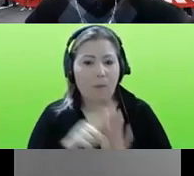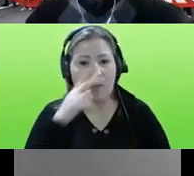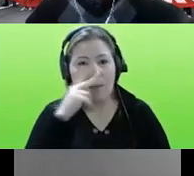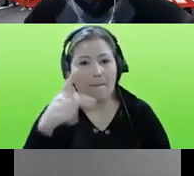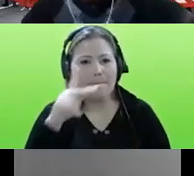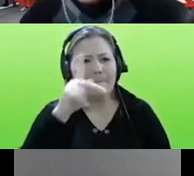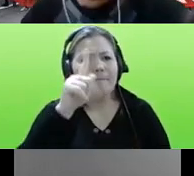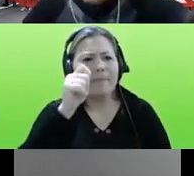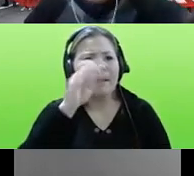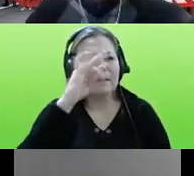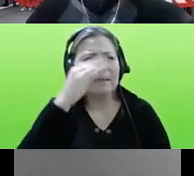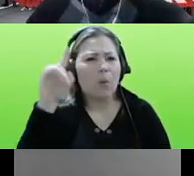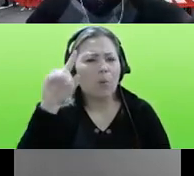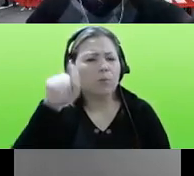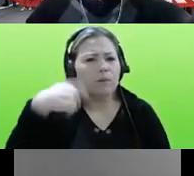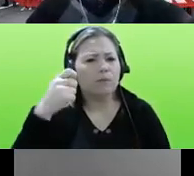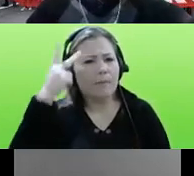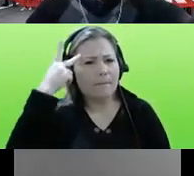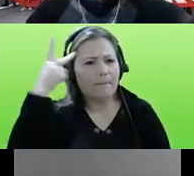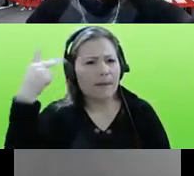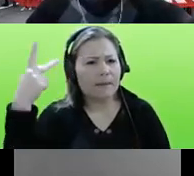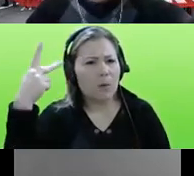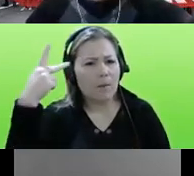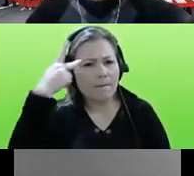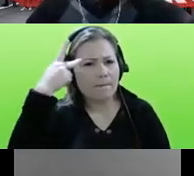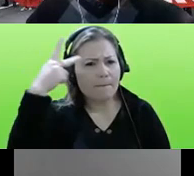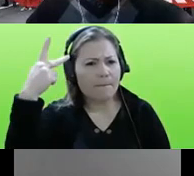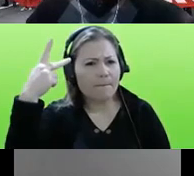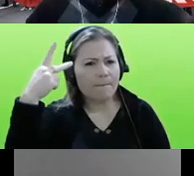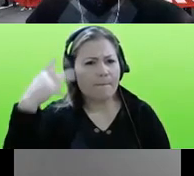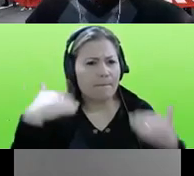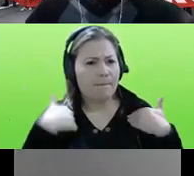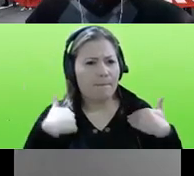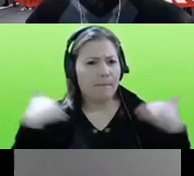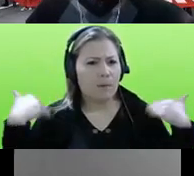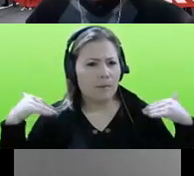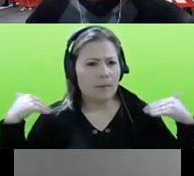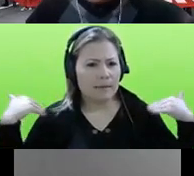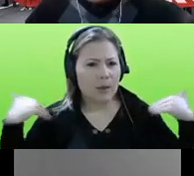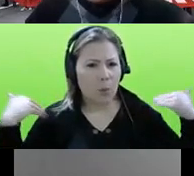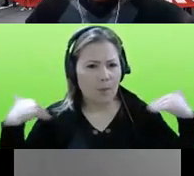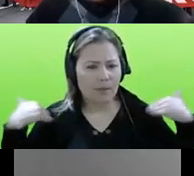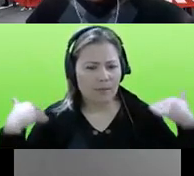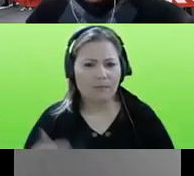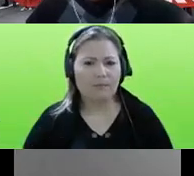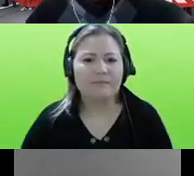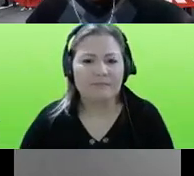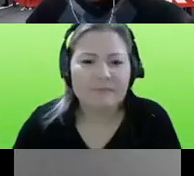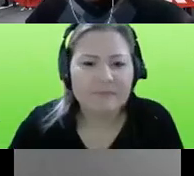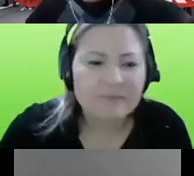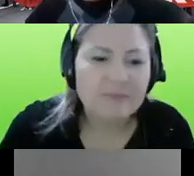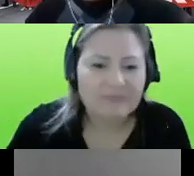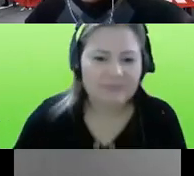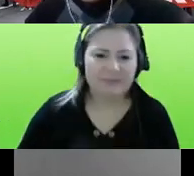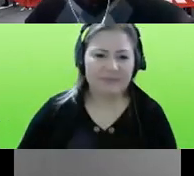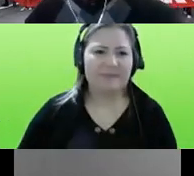cristão com o herege? Essa é a pergunta de Tertuliano, mas que foi mal compreendida. Eu concordo com